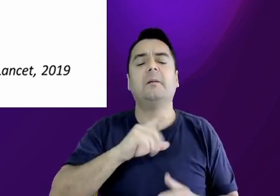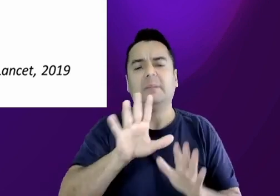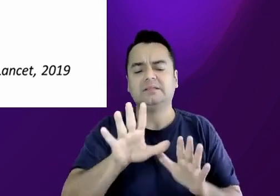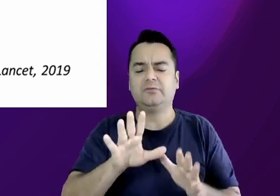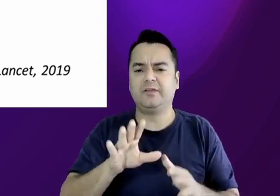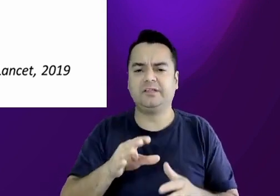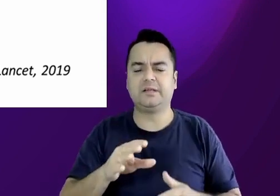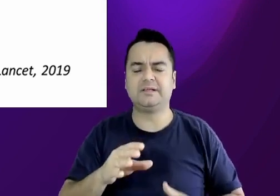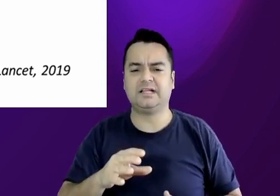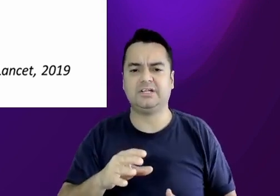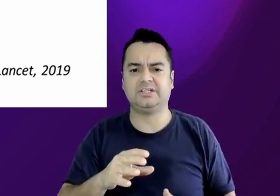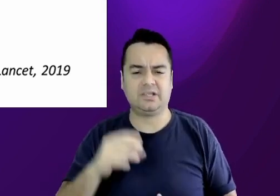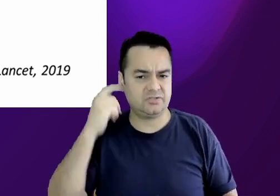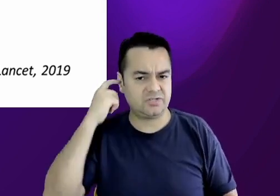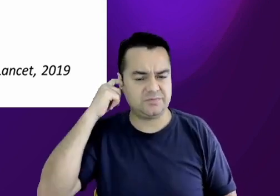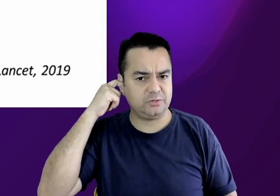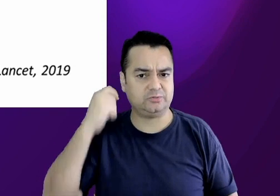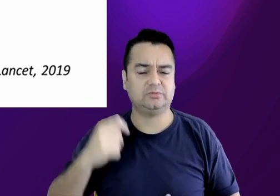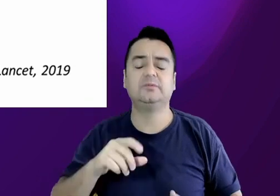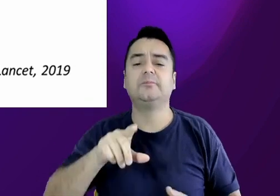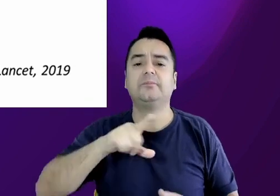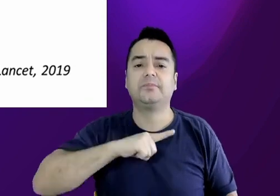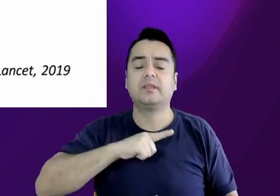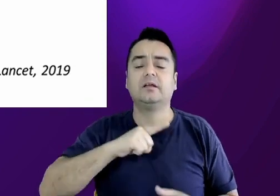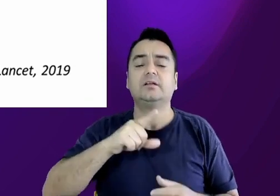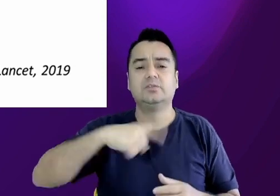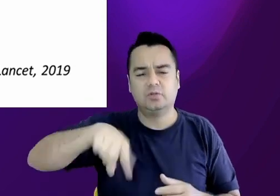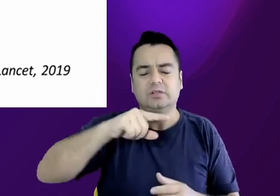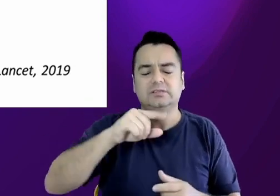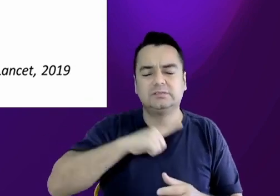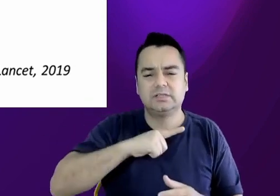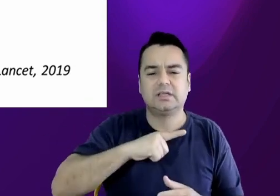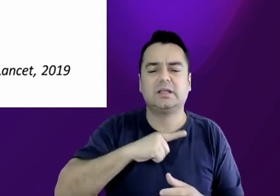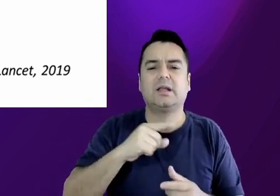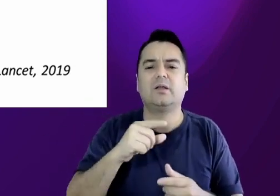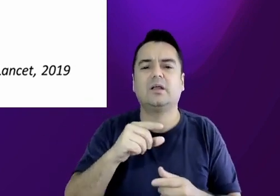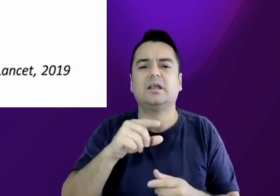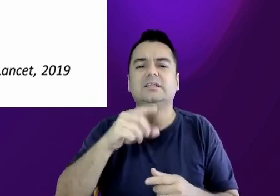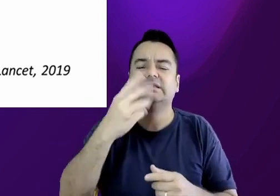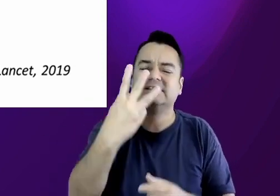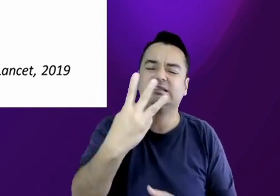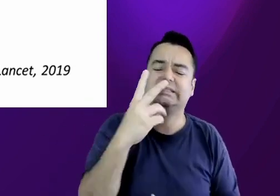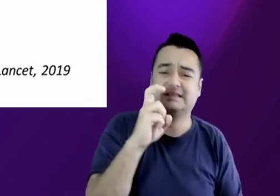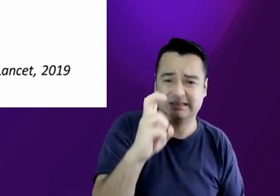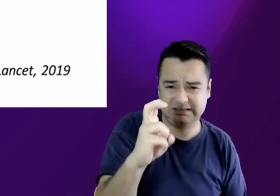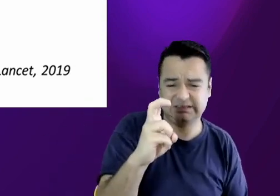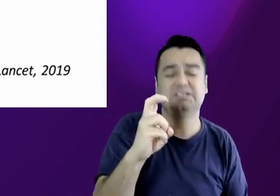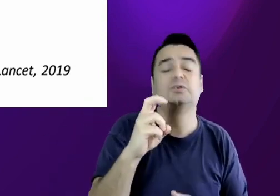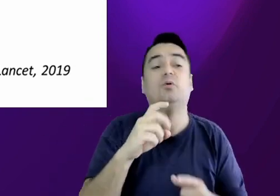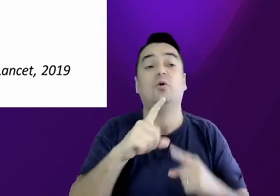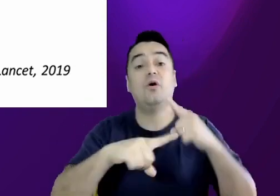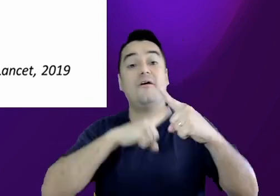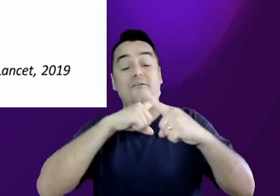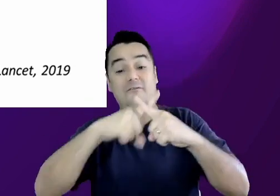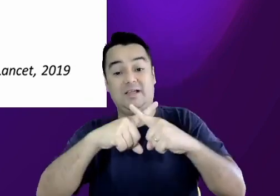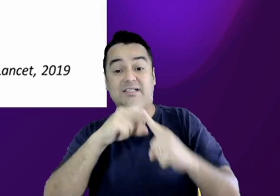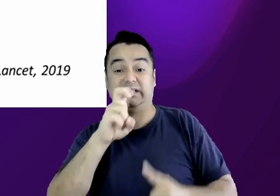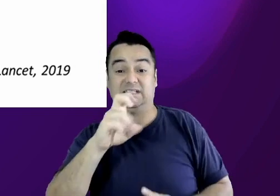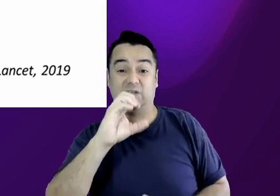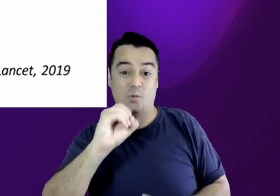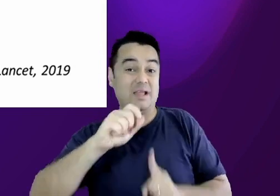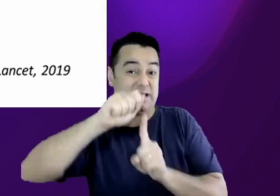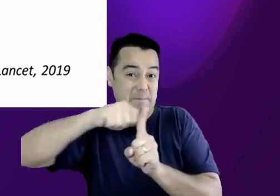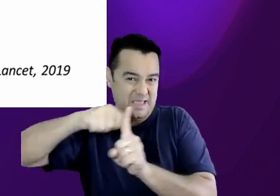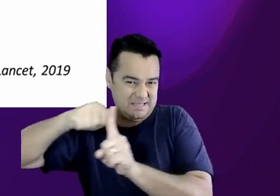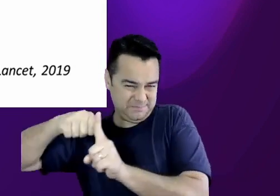demonstrado benefício aí, claro, como a gente vê em sobrevida global, de 35 versus 50 meses,